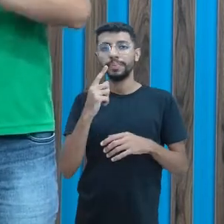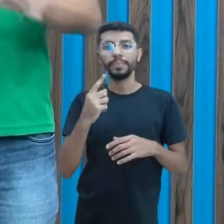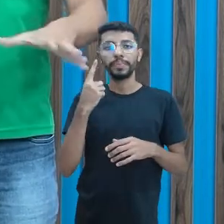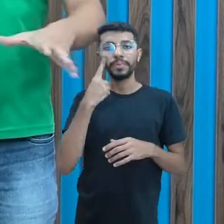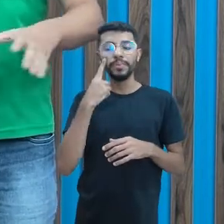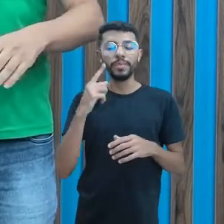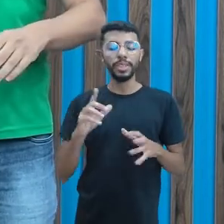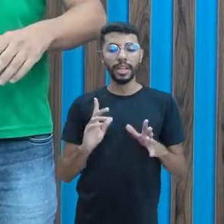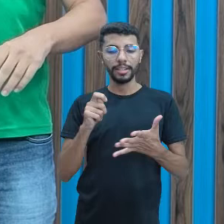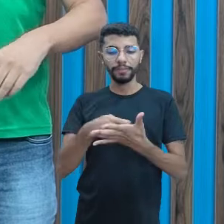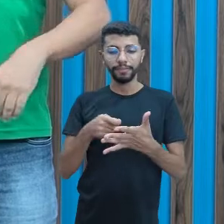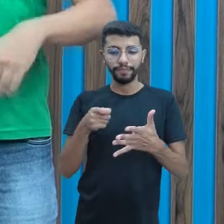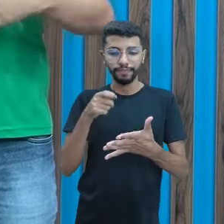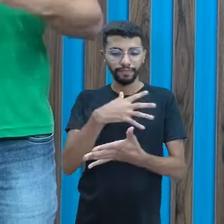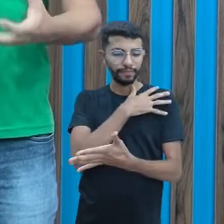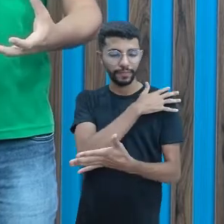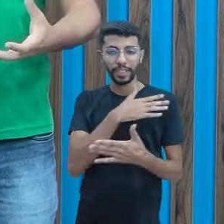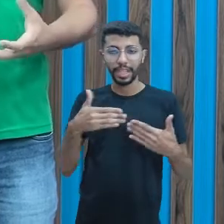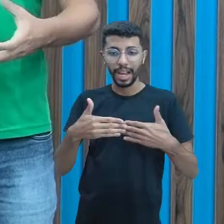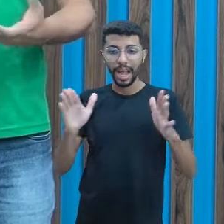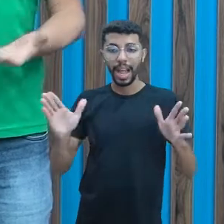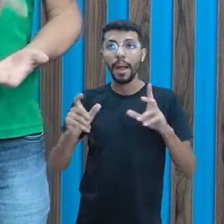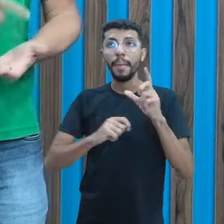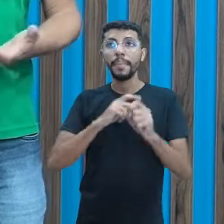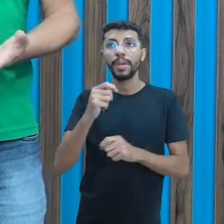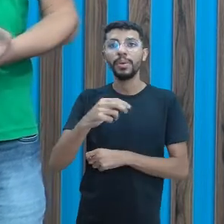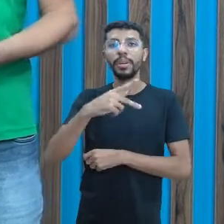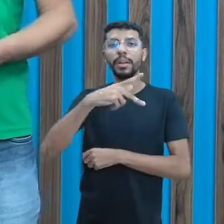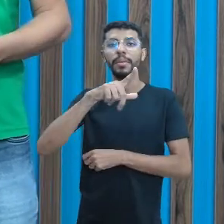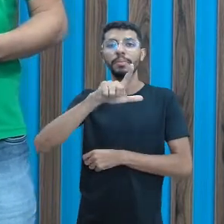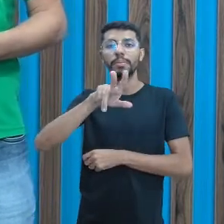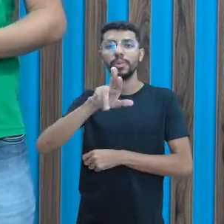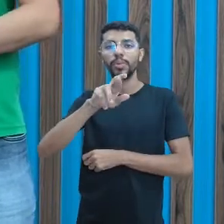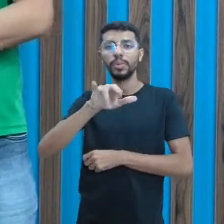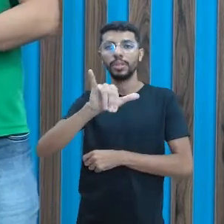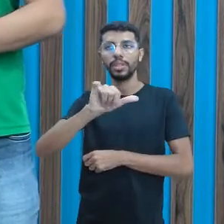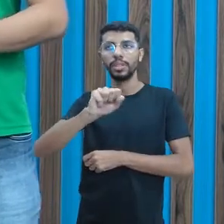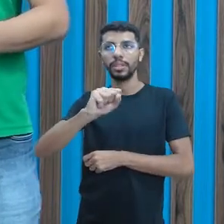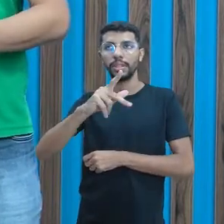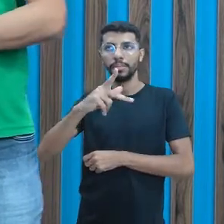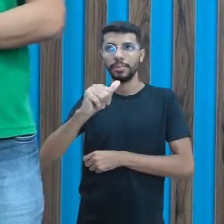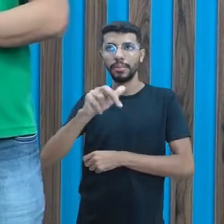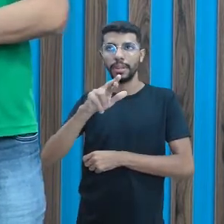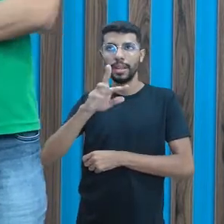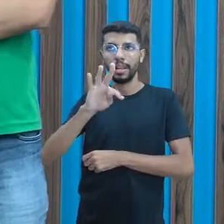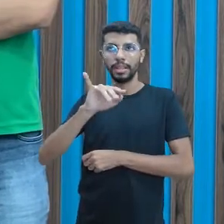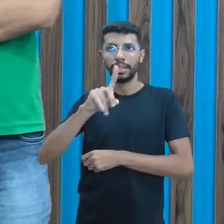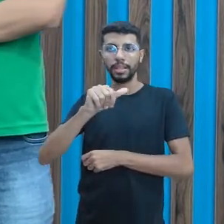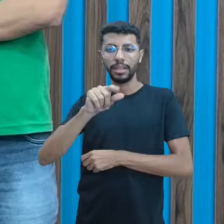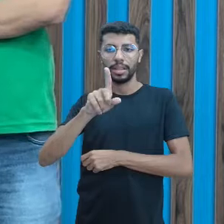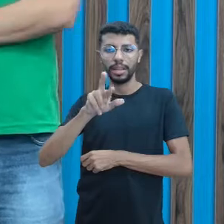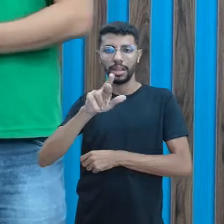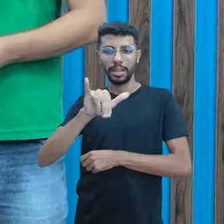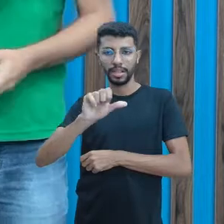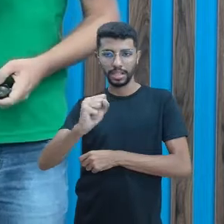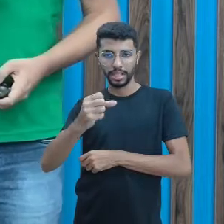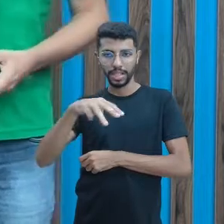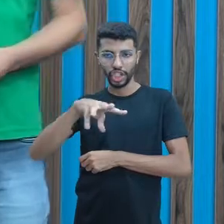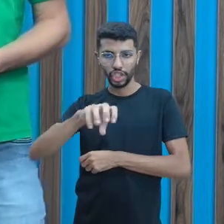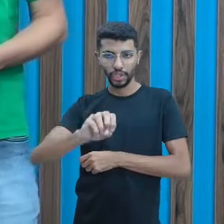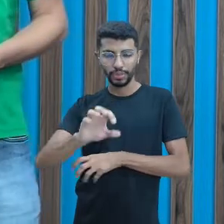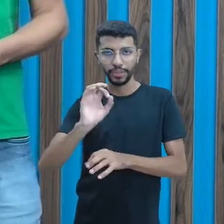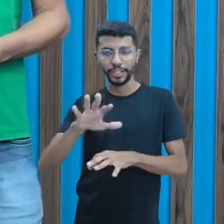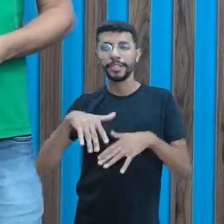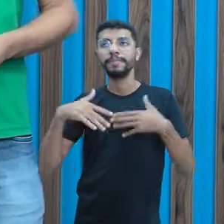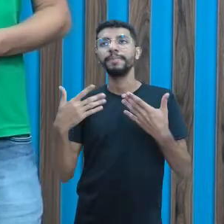e abre espaço para o multipartidarismo, ou o pluripartidarismo, aliás, esse seria o termo mais correto. Agora, gente, é importante a gente